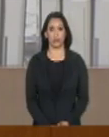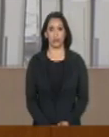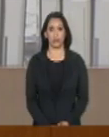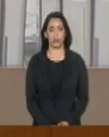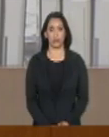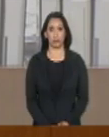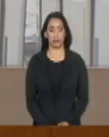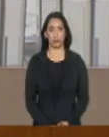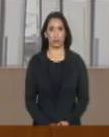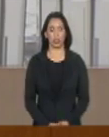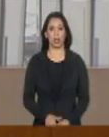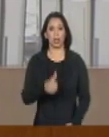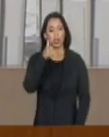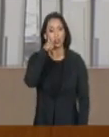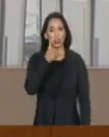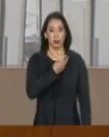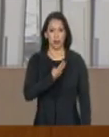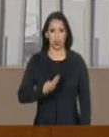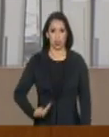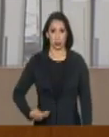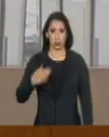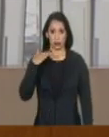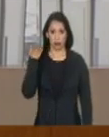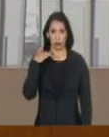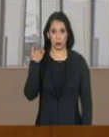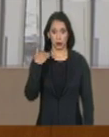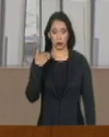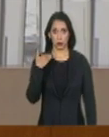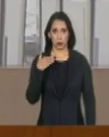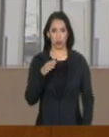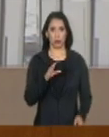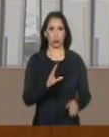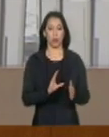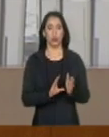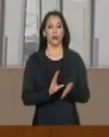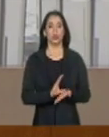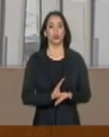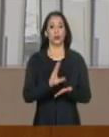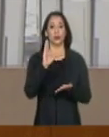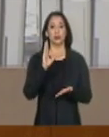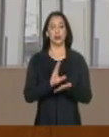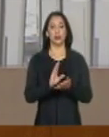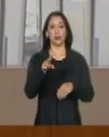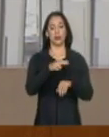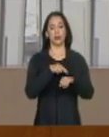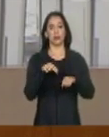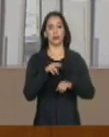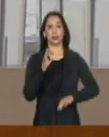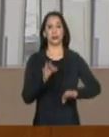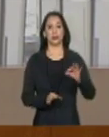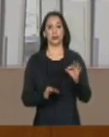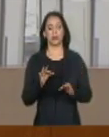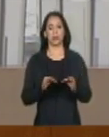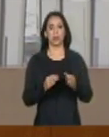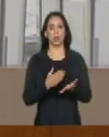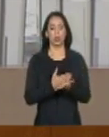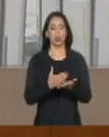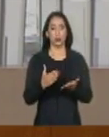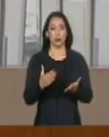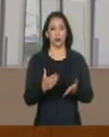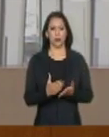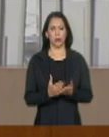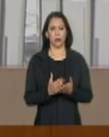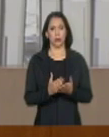A ministra Carmen Lúcia, à frente do Conselho Nacional de Justiça, iniciou um mutirão e começou uma política de